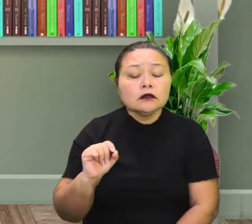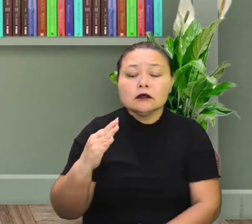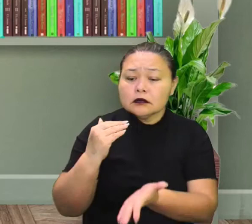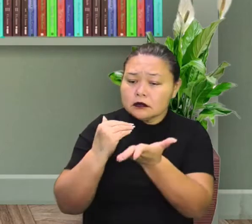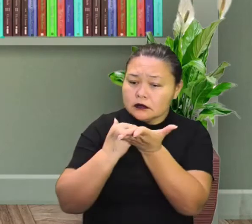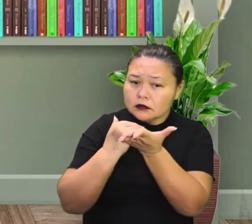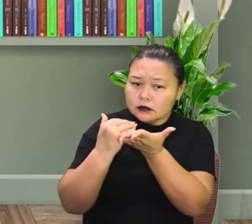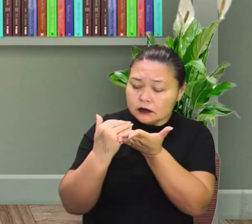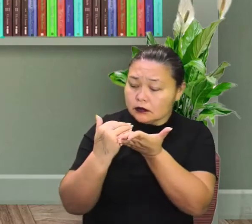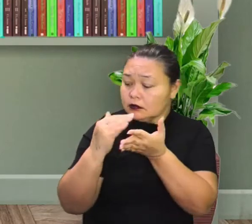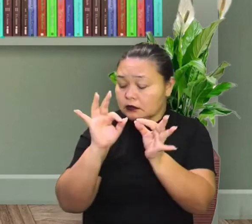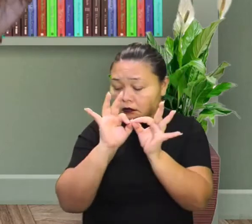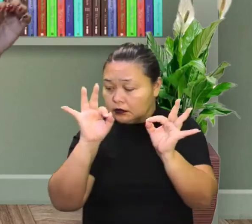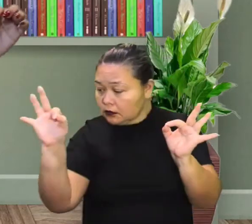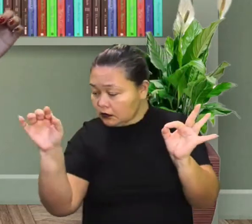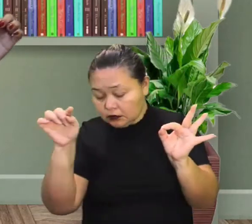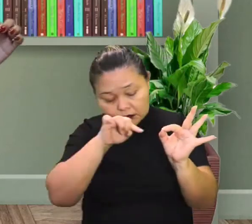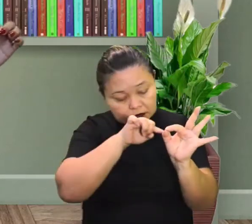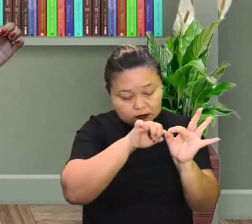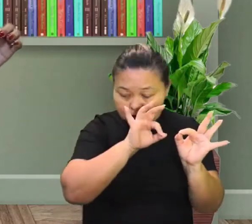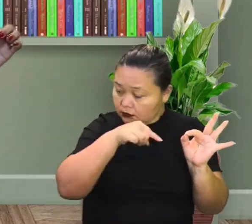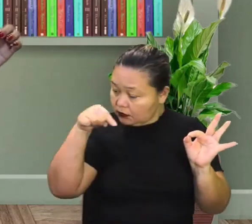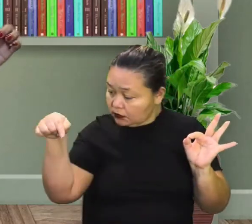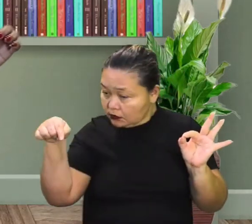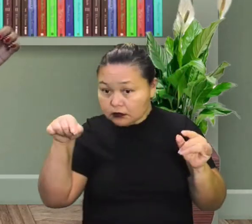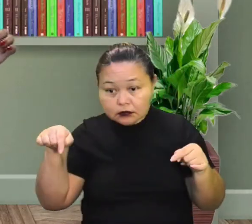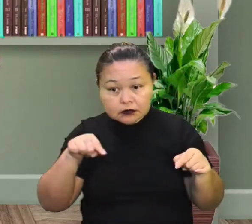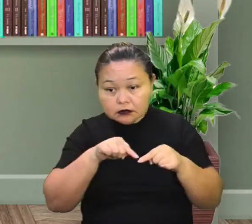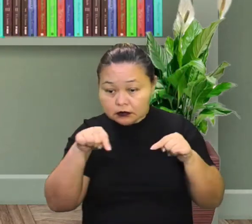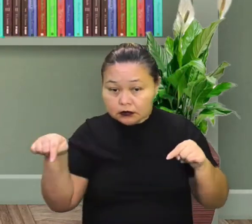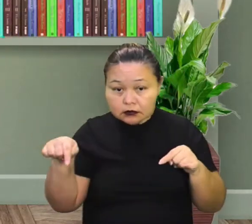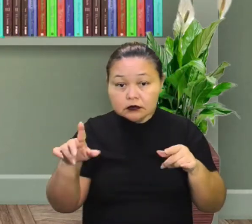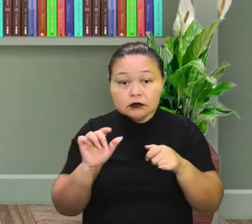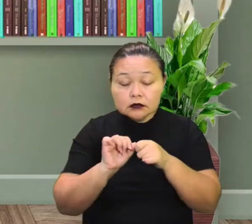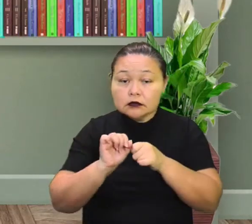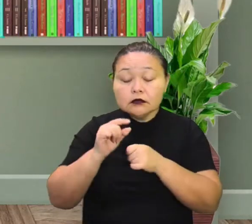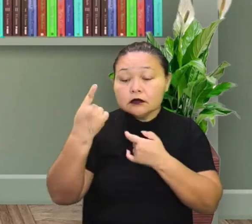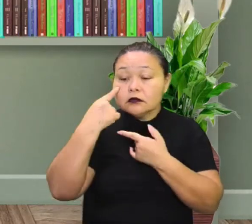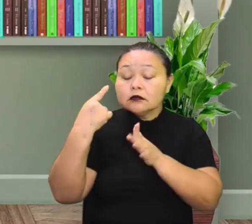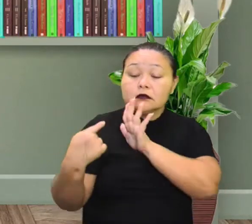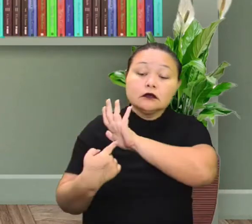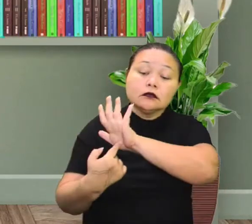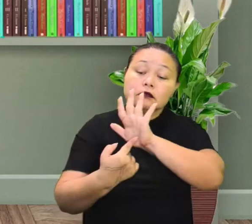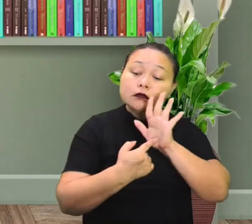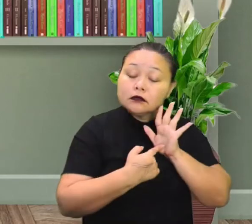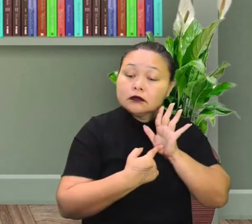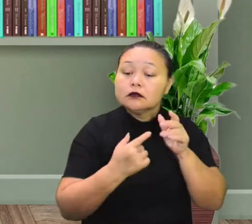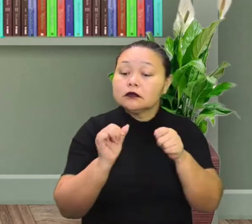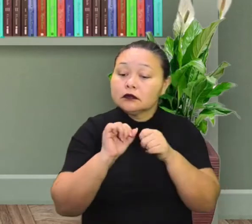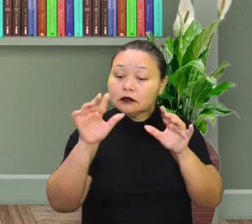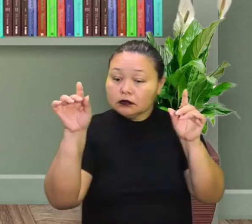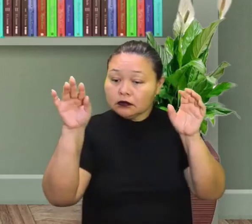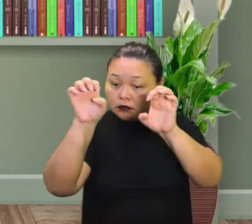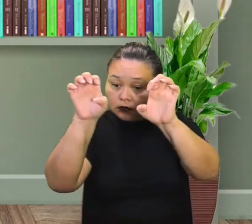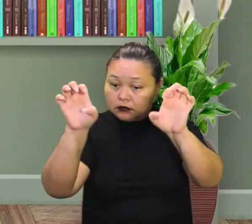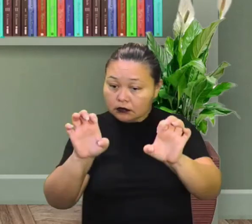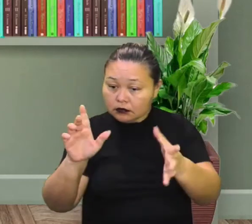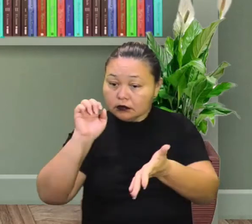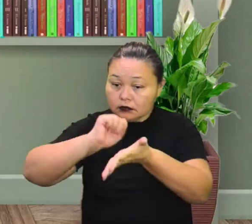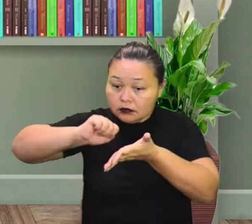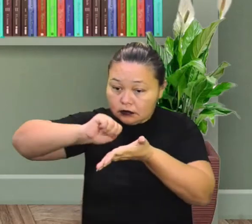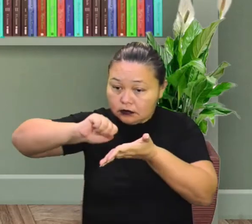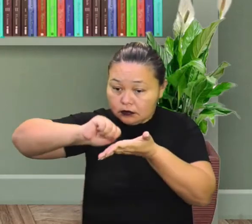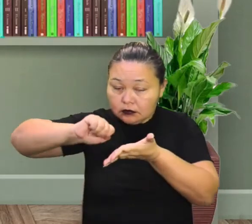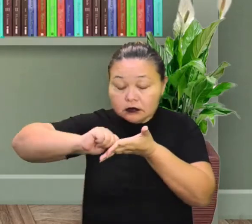no início da linha, final da linha, no início da linha, final da linha, tá? É como aparece aí nos romances, essa nova estrutura aí de produção,